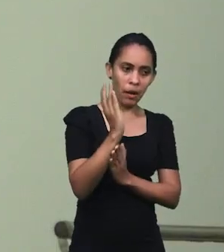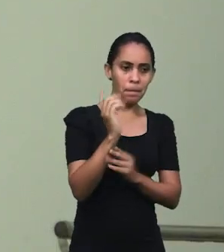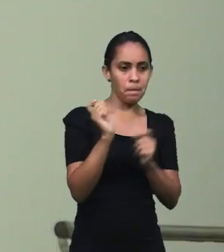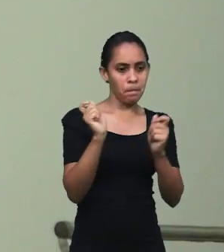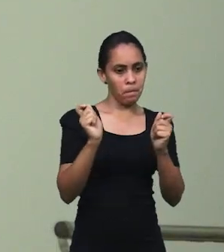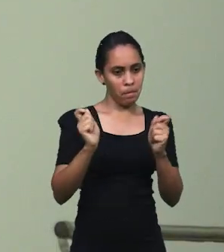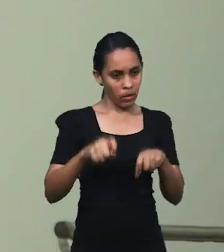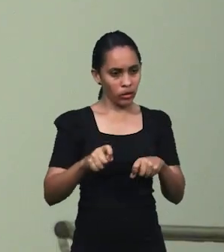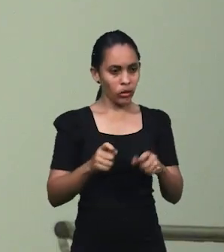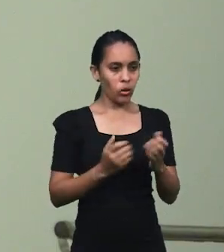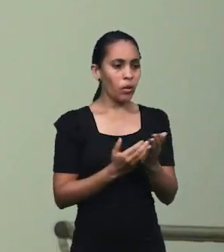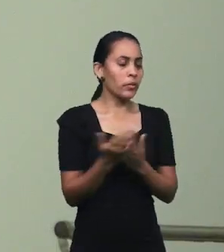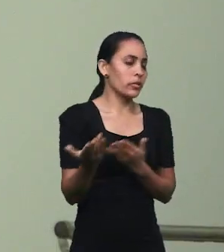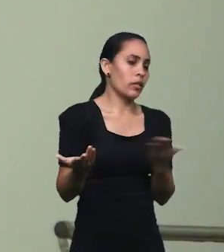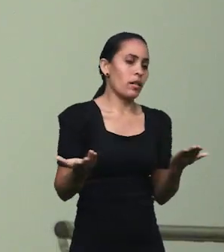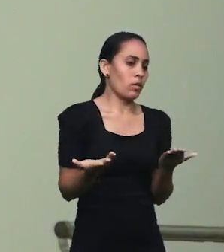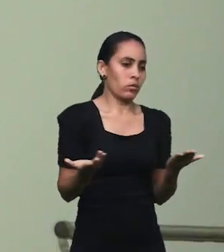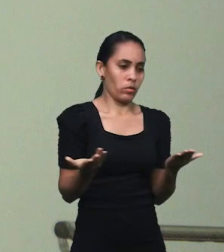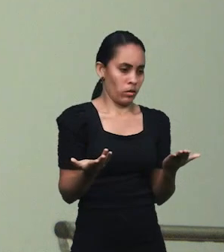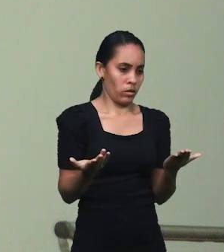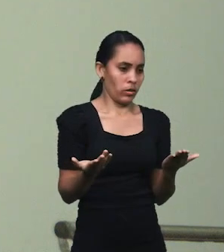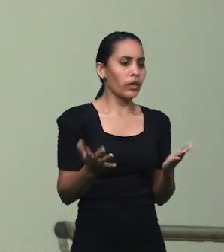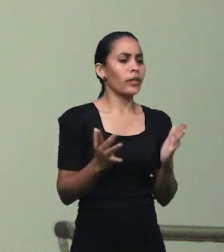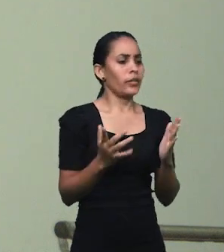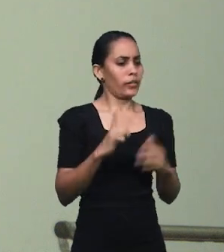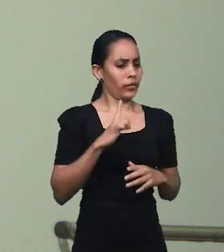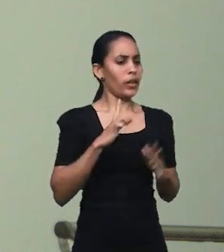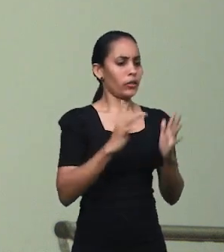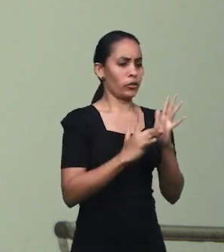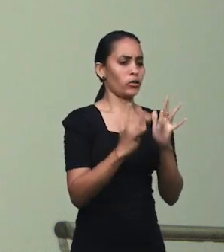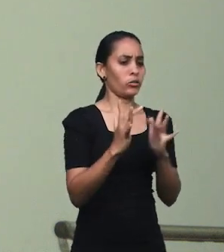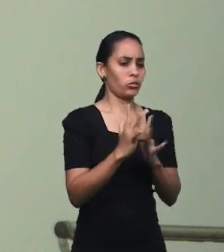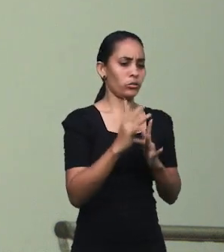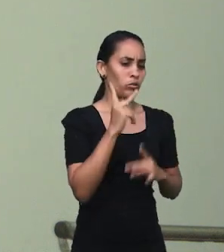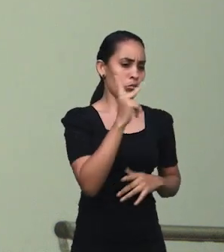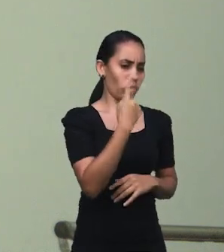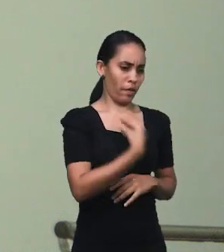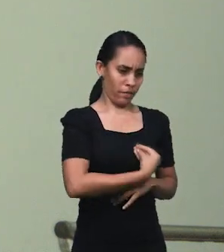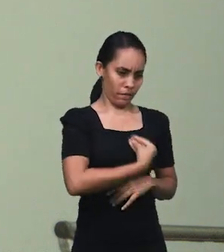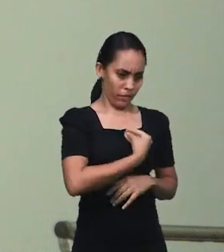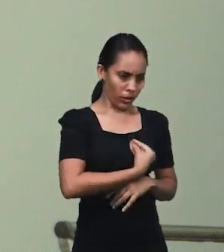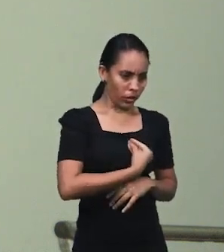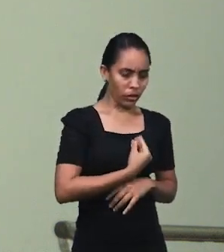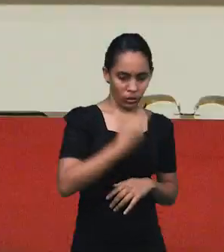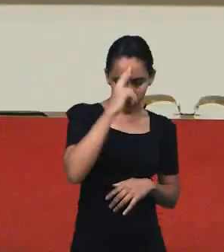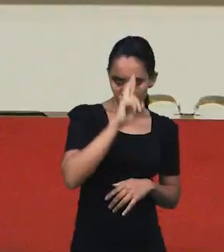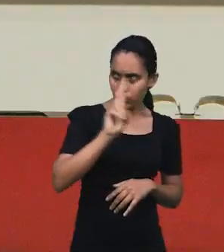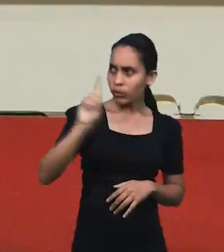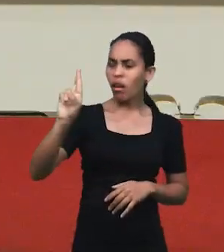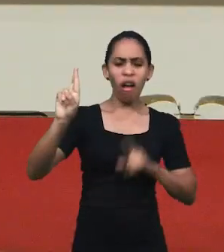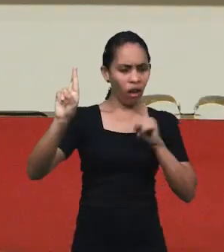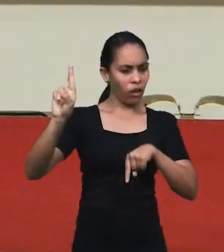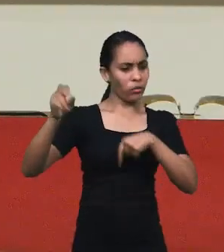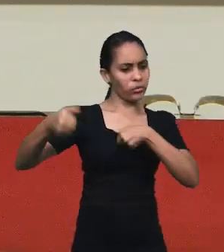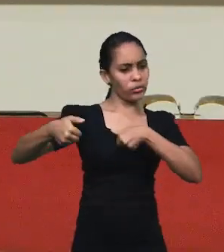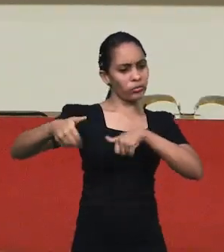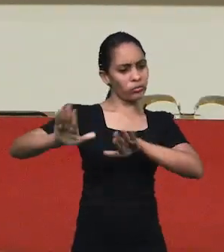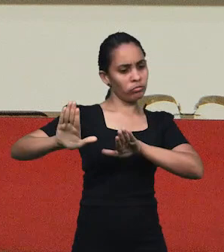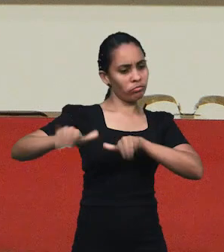lado, tendo aquele que é o Senhor dos exércitos, o Deus Todo-Poderoso. Dizer: